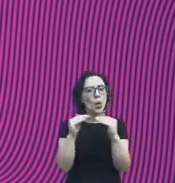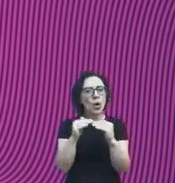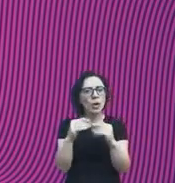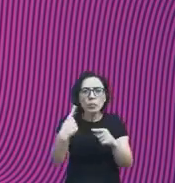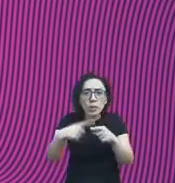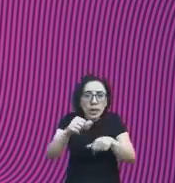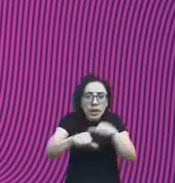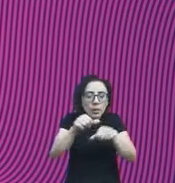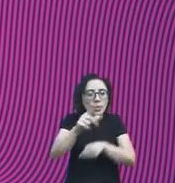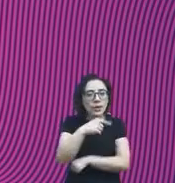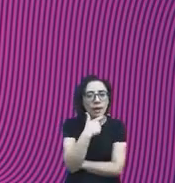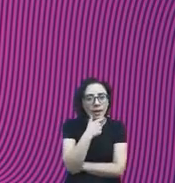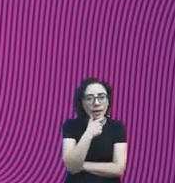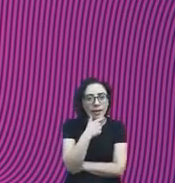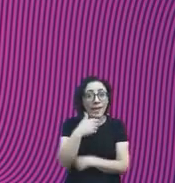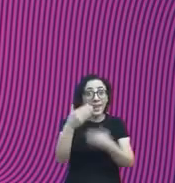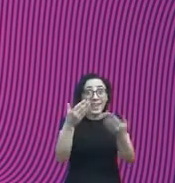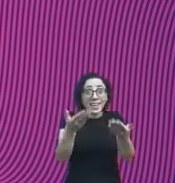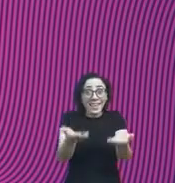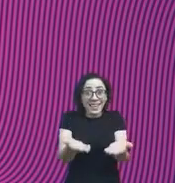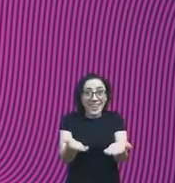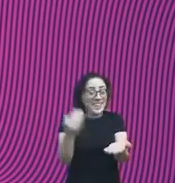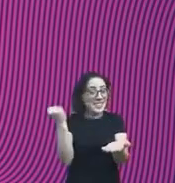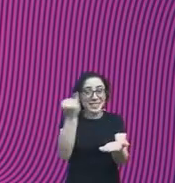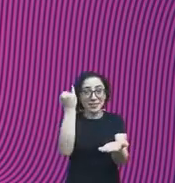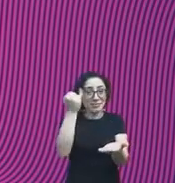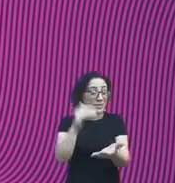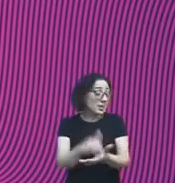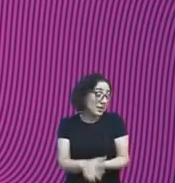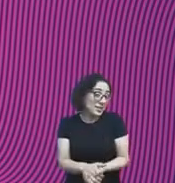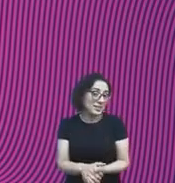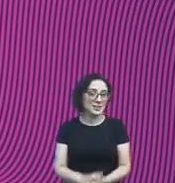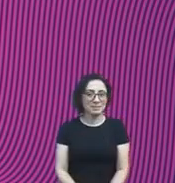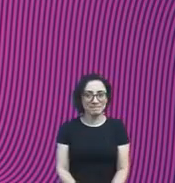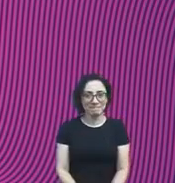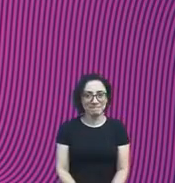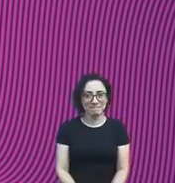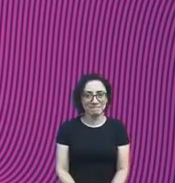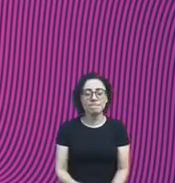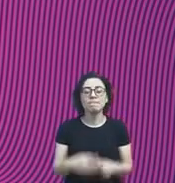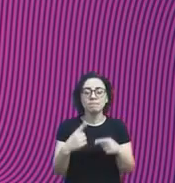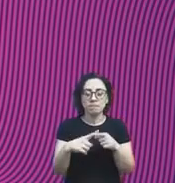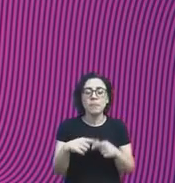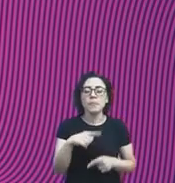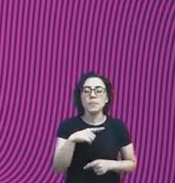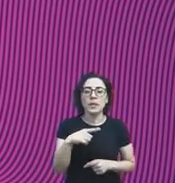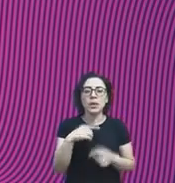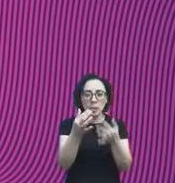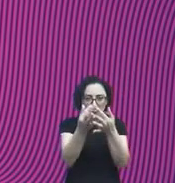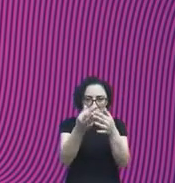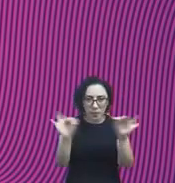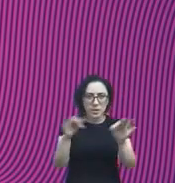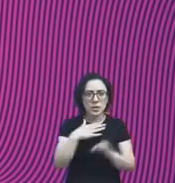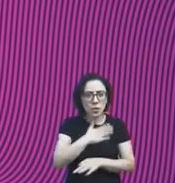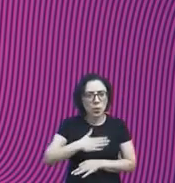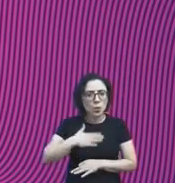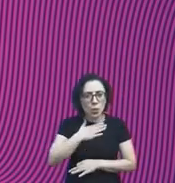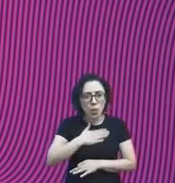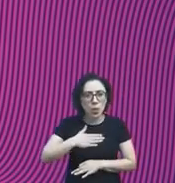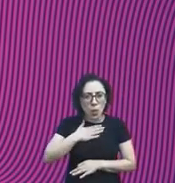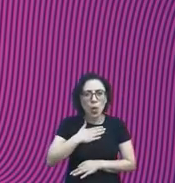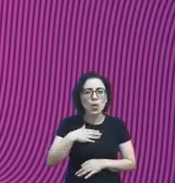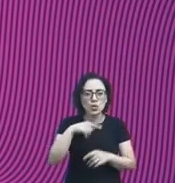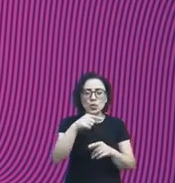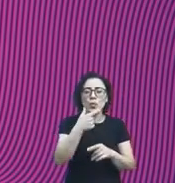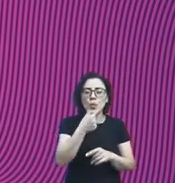Um associado da ANAP, do Paraná, tem uma frase que eu gosto muito, dirigente de um associado. Olha,